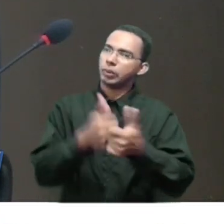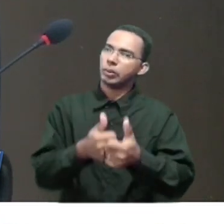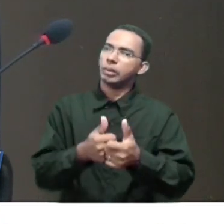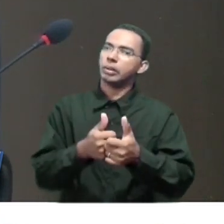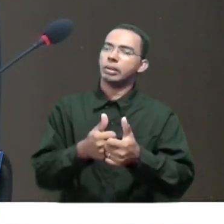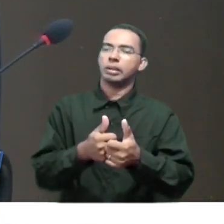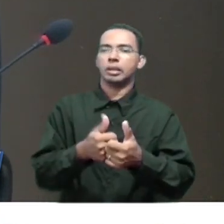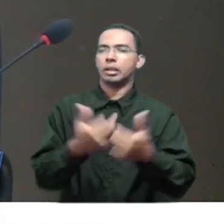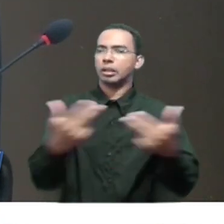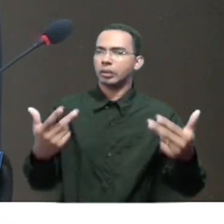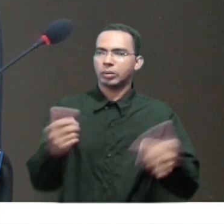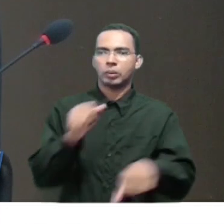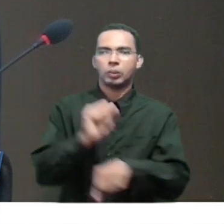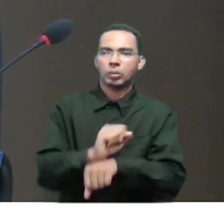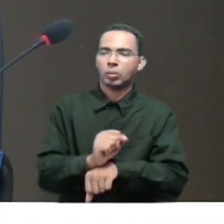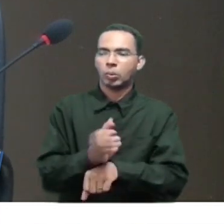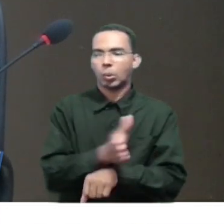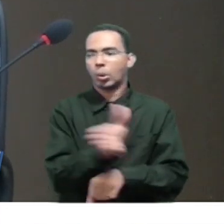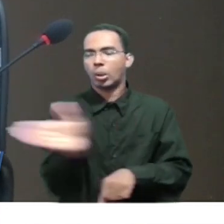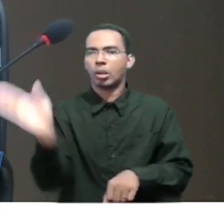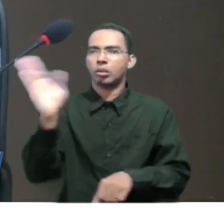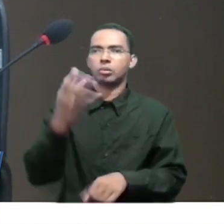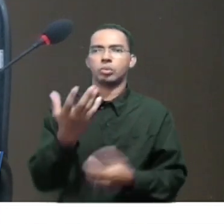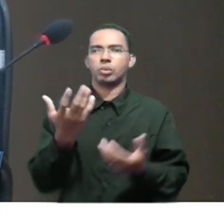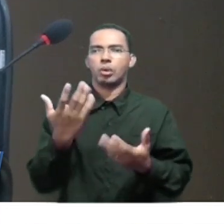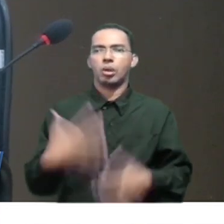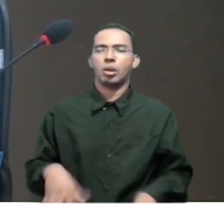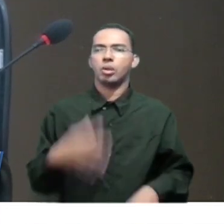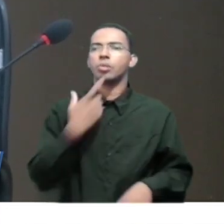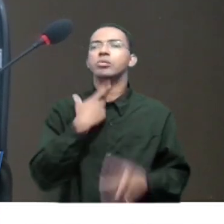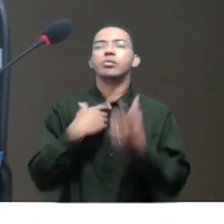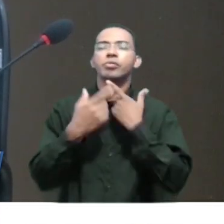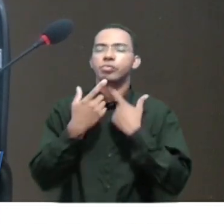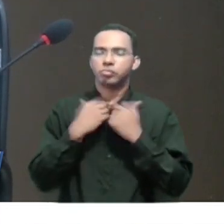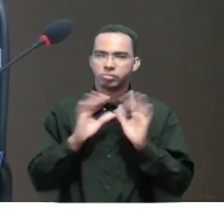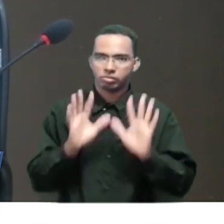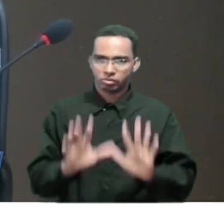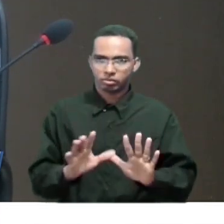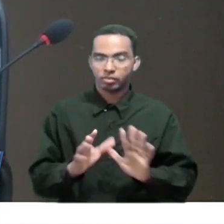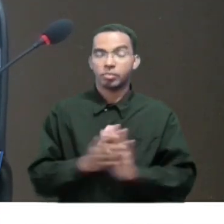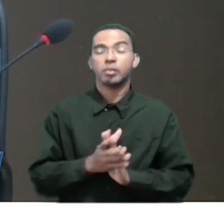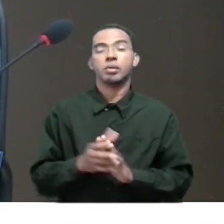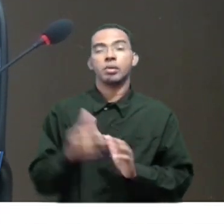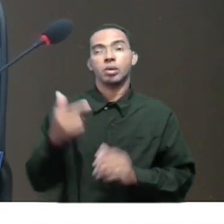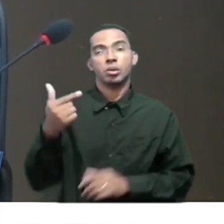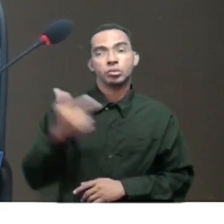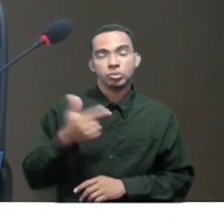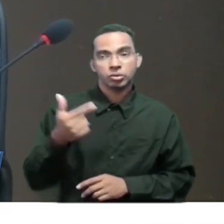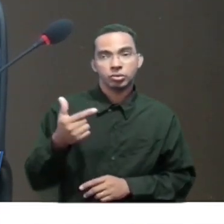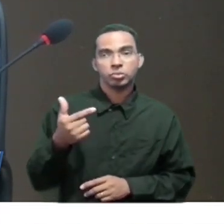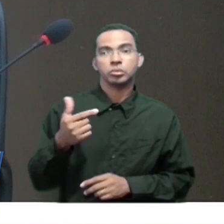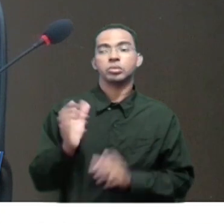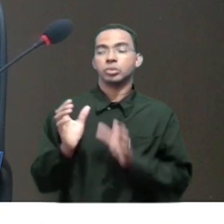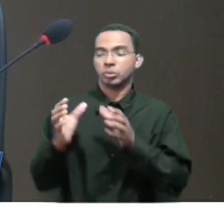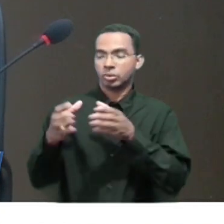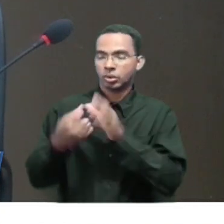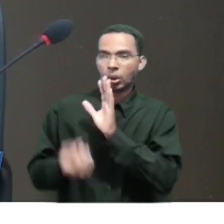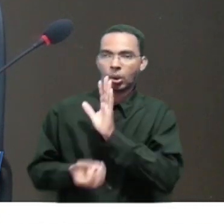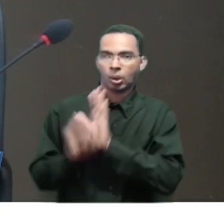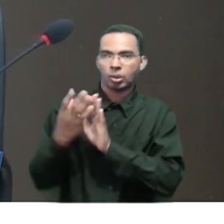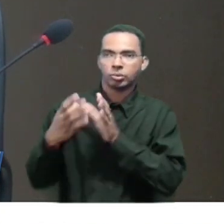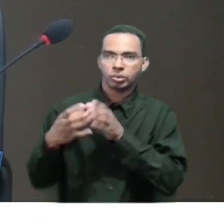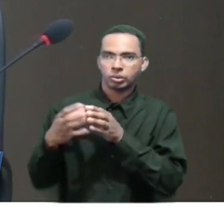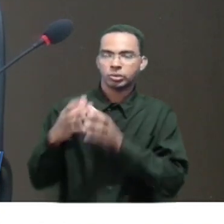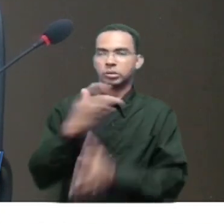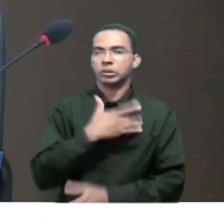não tome um rumo que, às vezes, não é o que a gente gostaria que tomasse. Segundo, a comissão com relação à saúde, que